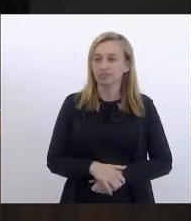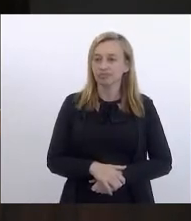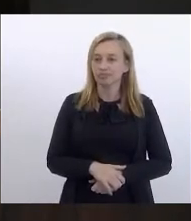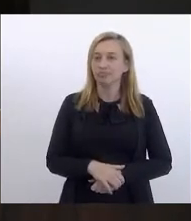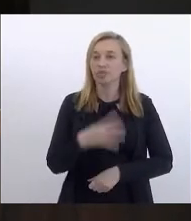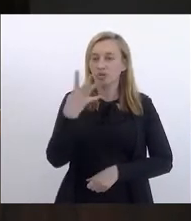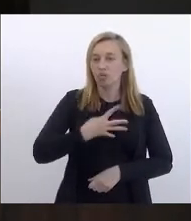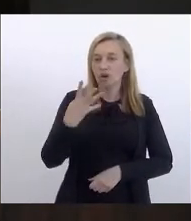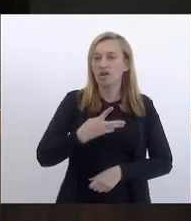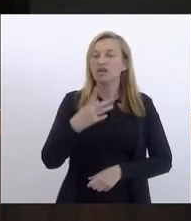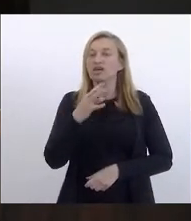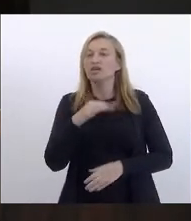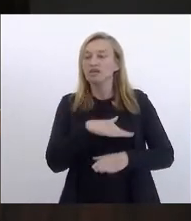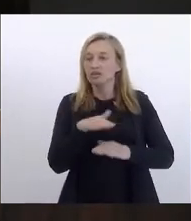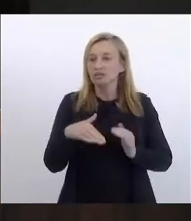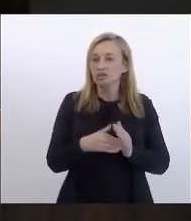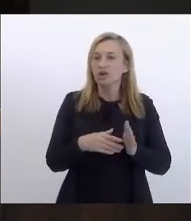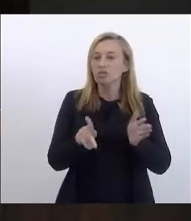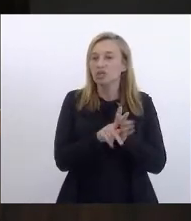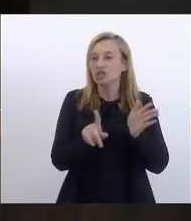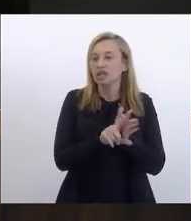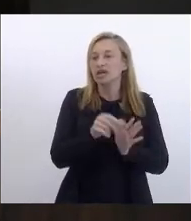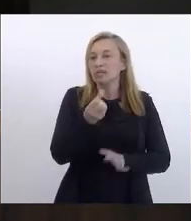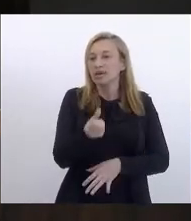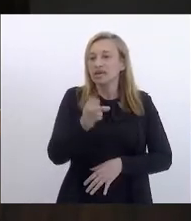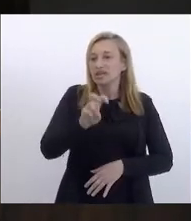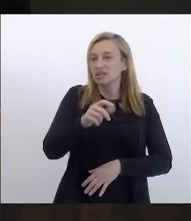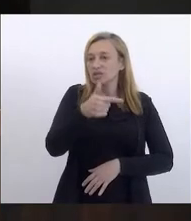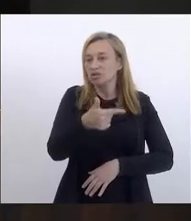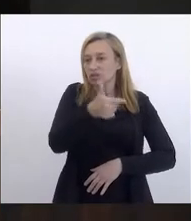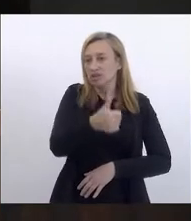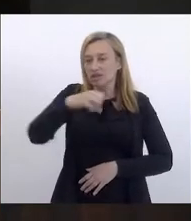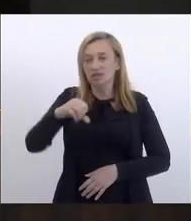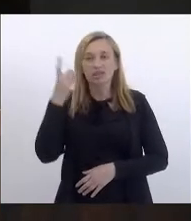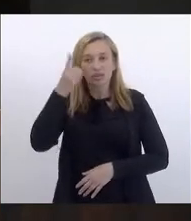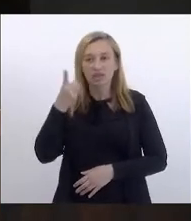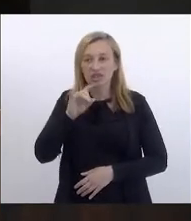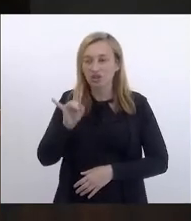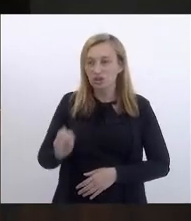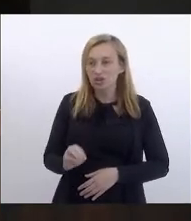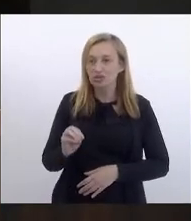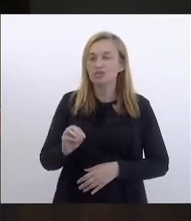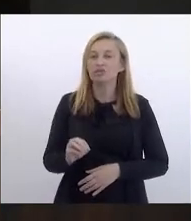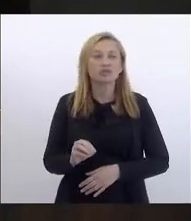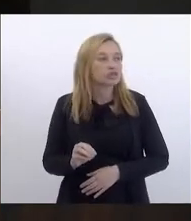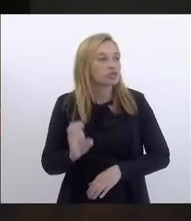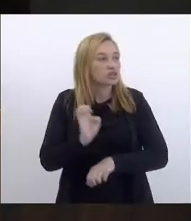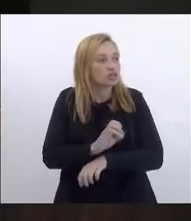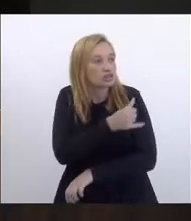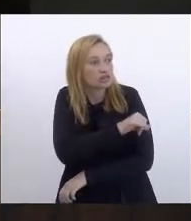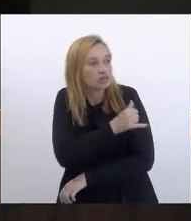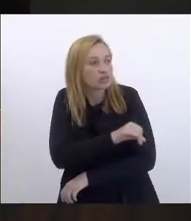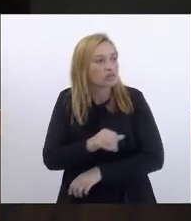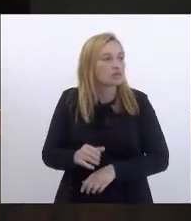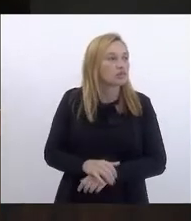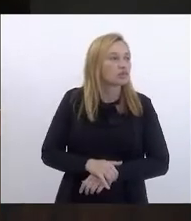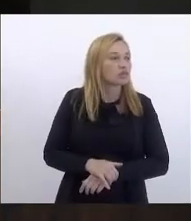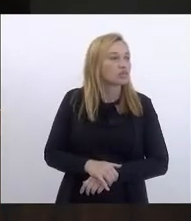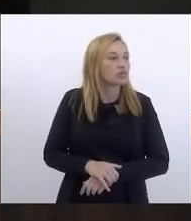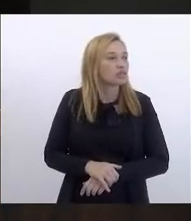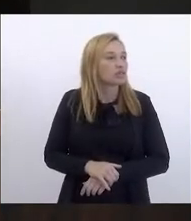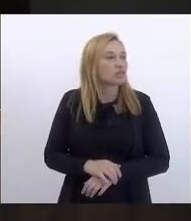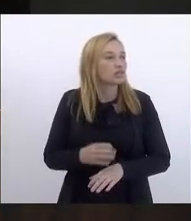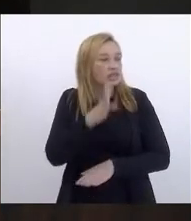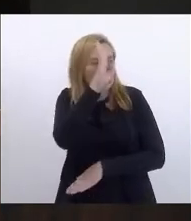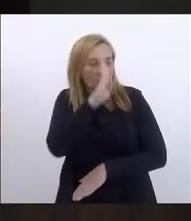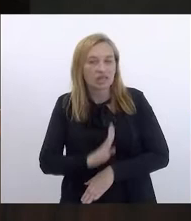4 veto total aposto ao projeto de lei 652 de 2019 de autoridade deputada Dionísio Lins que dispõe no âmbito do estado do Rio de Janeiro sobre a expedição gratuita